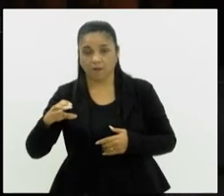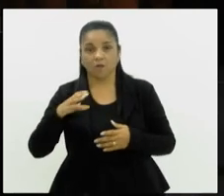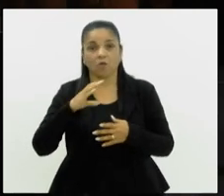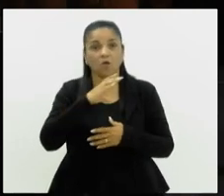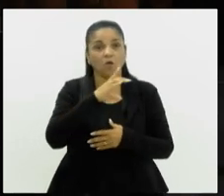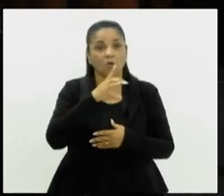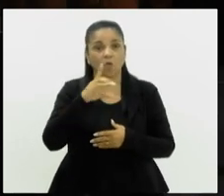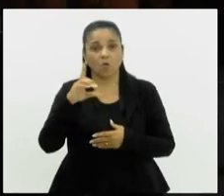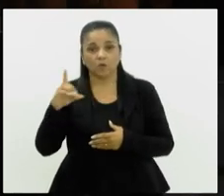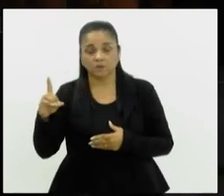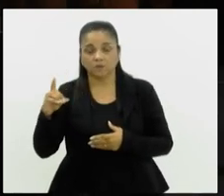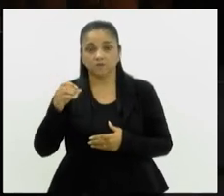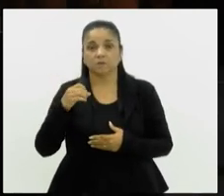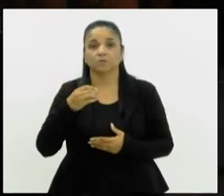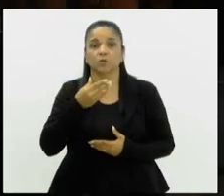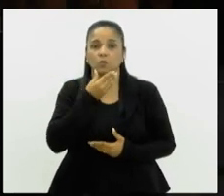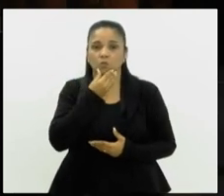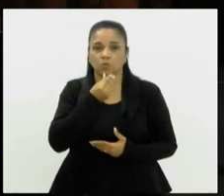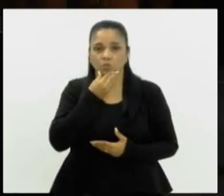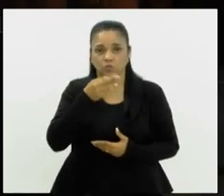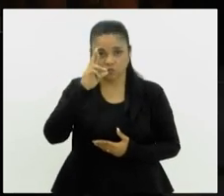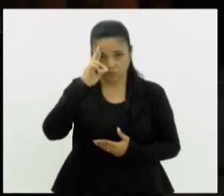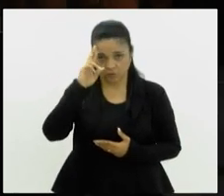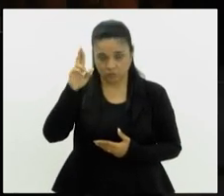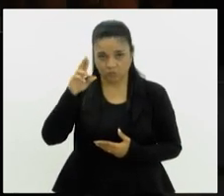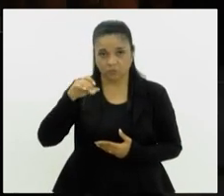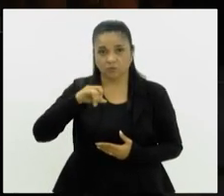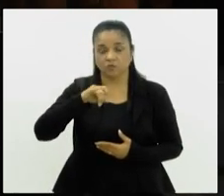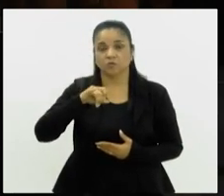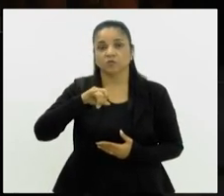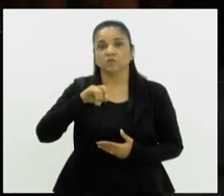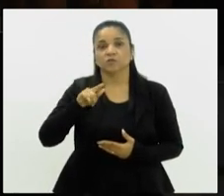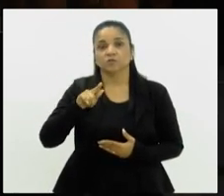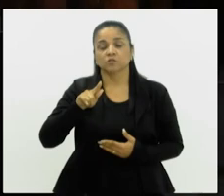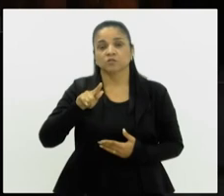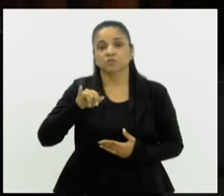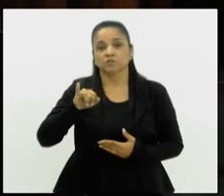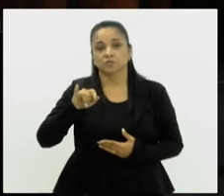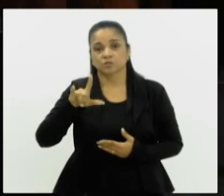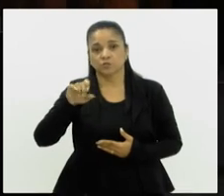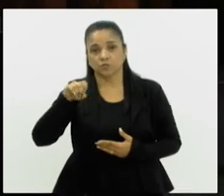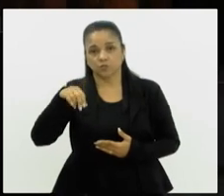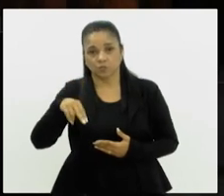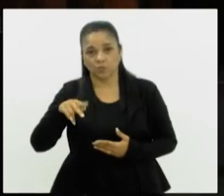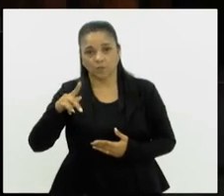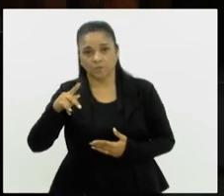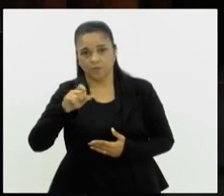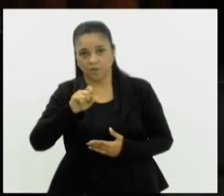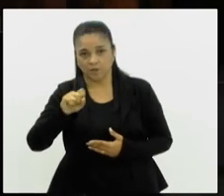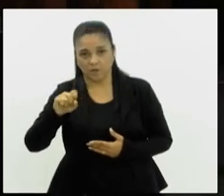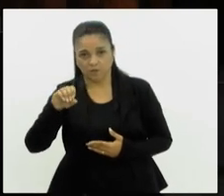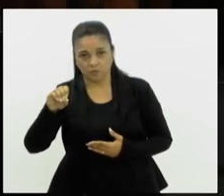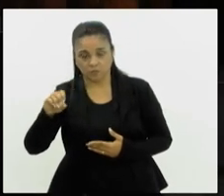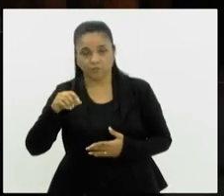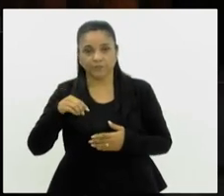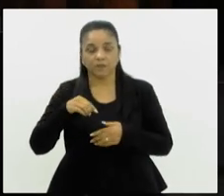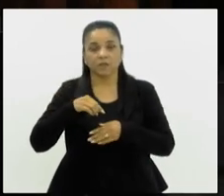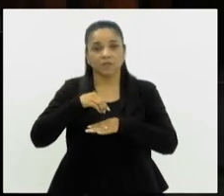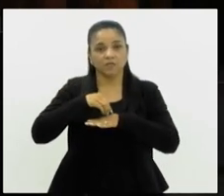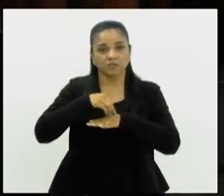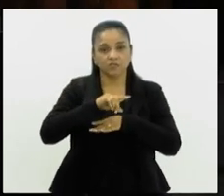coordenada pelo senhor Gilson Passos de Oliveira, indicado por Jair Bolsonaro.